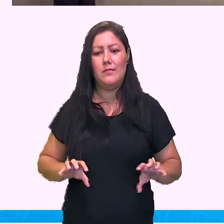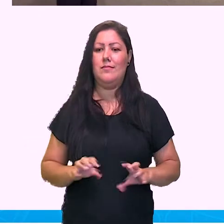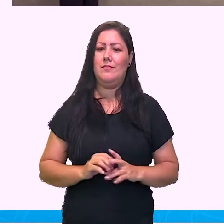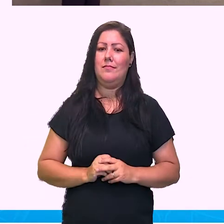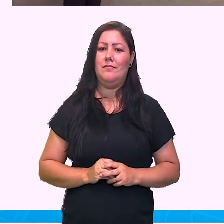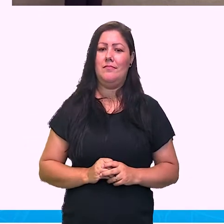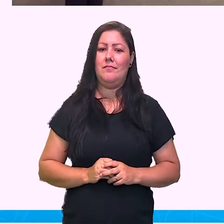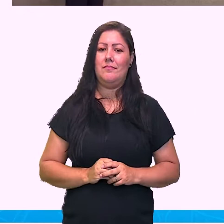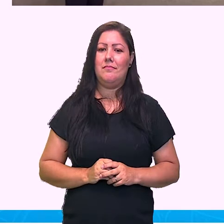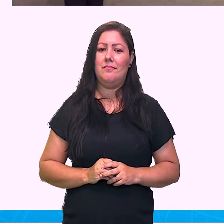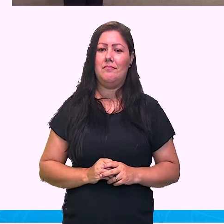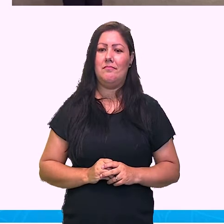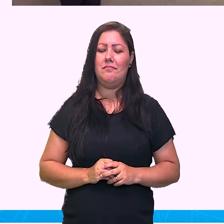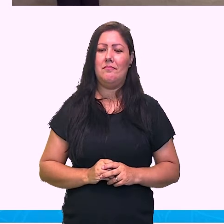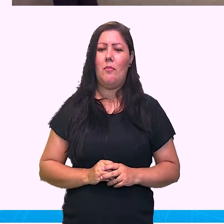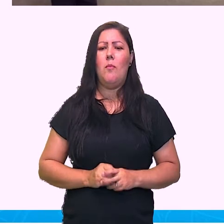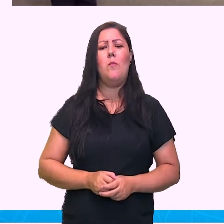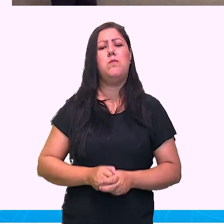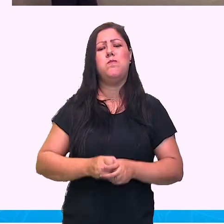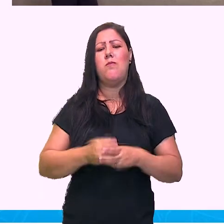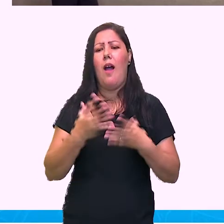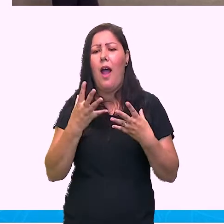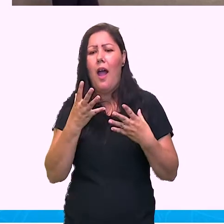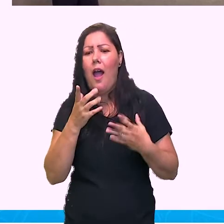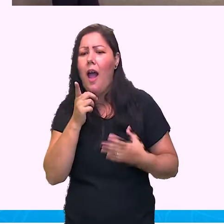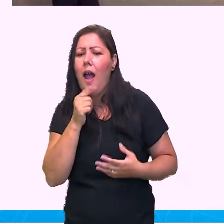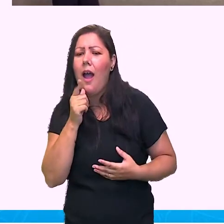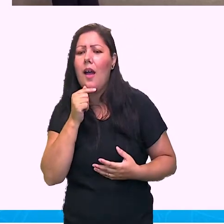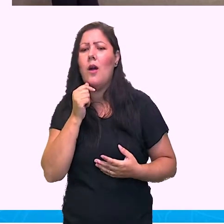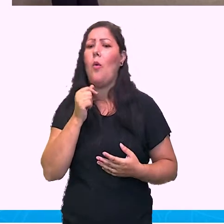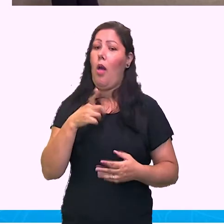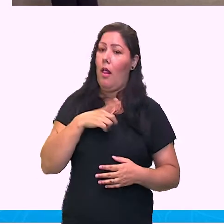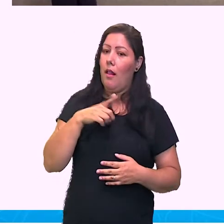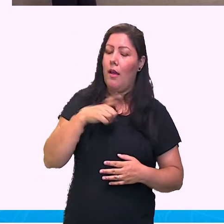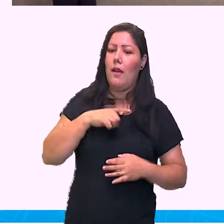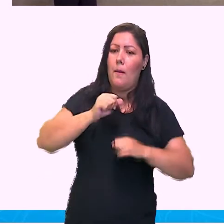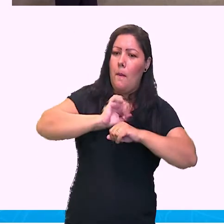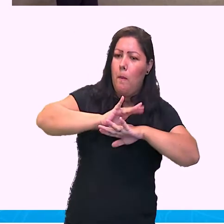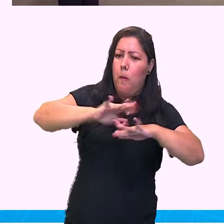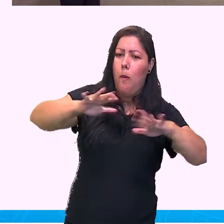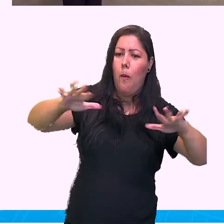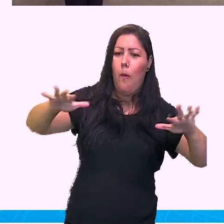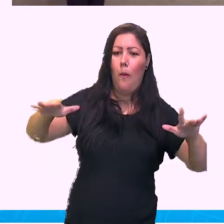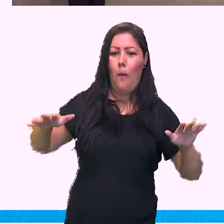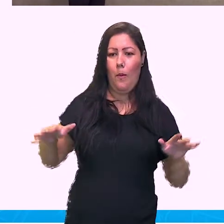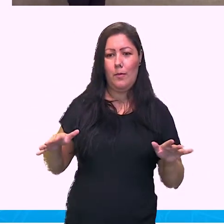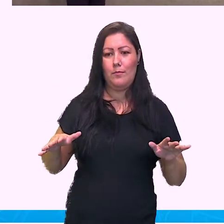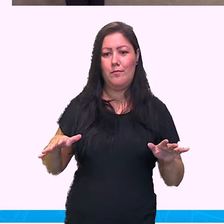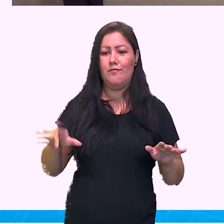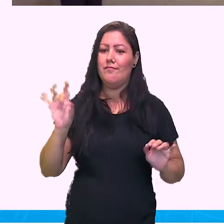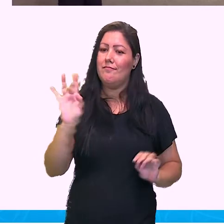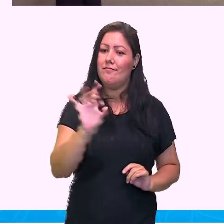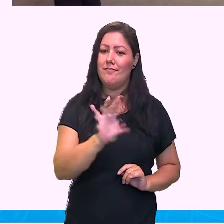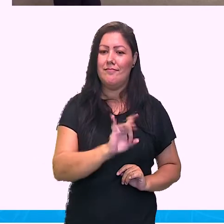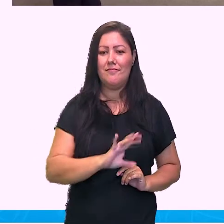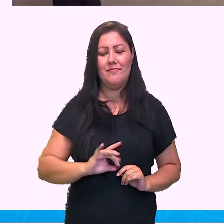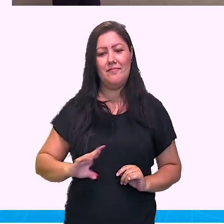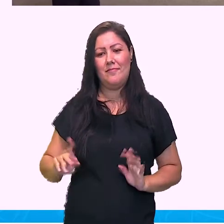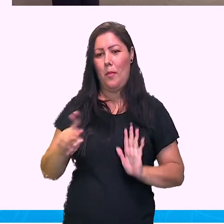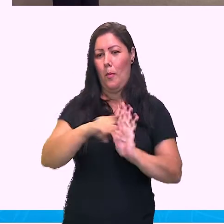Pará. Temos muita água nesses estados? Temos. Mas cada um deles com a